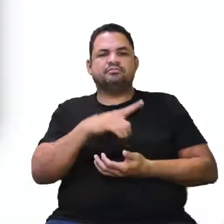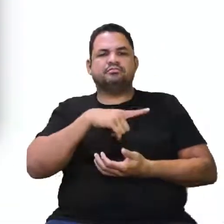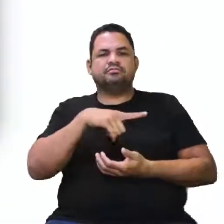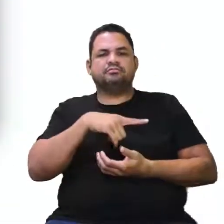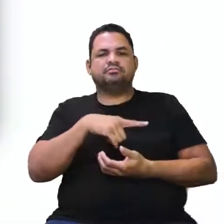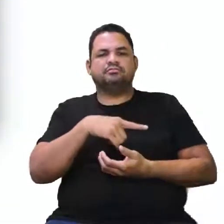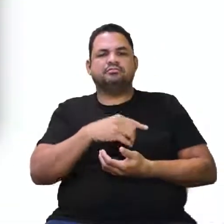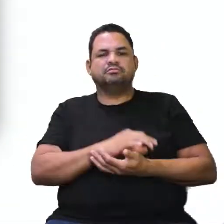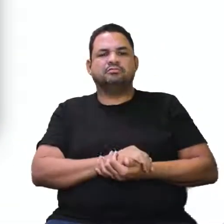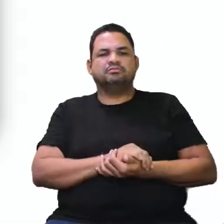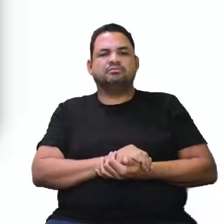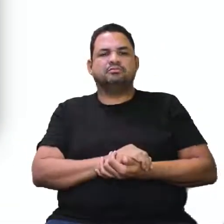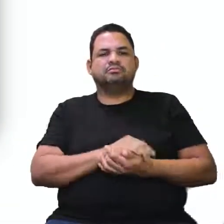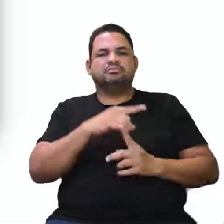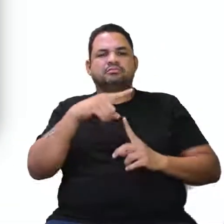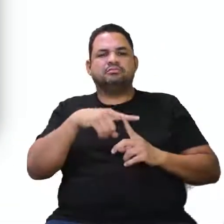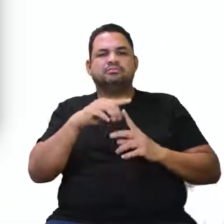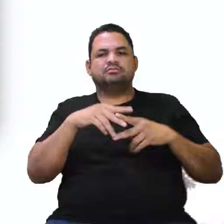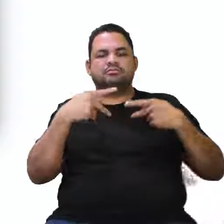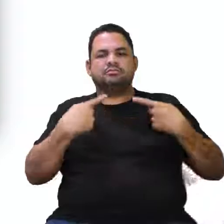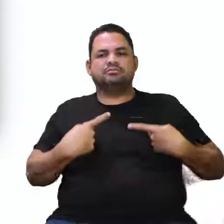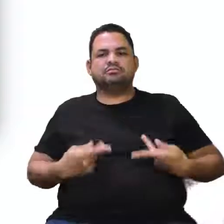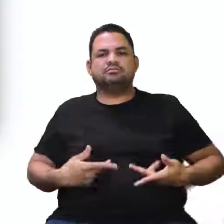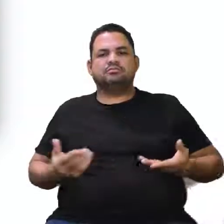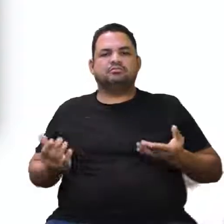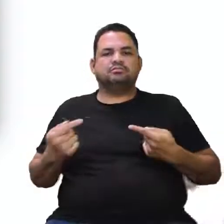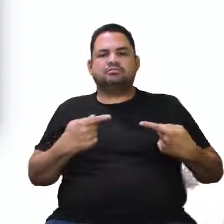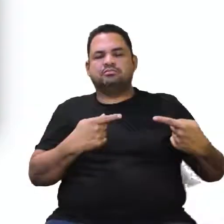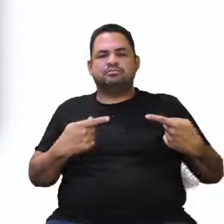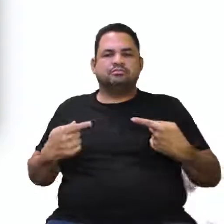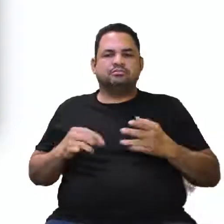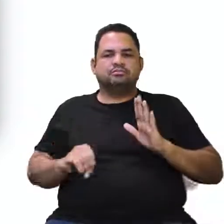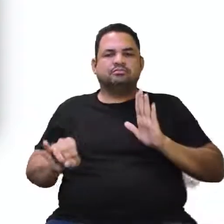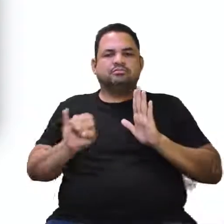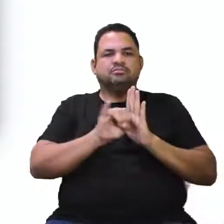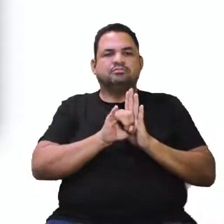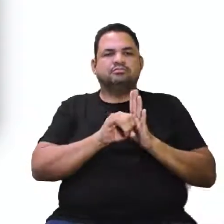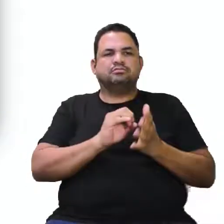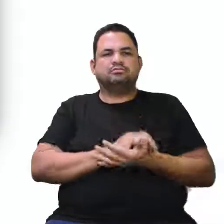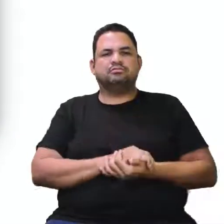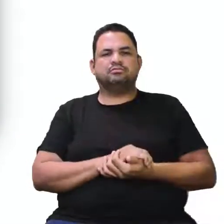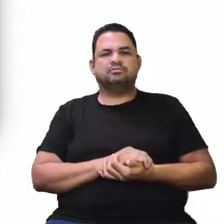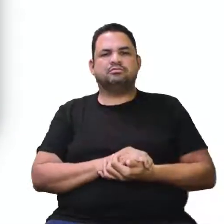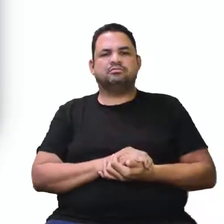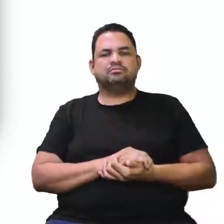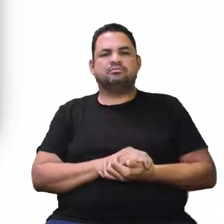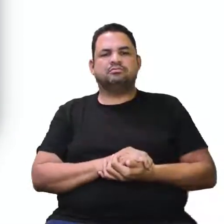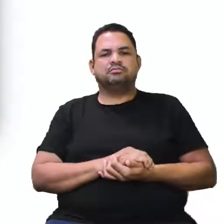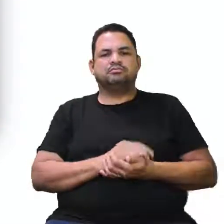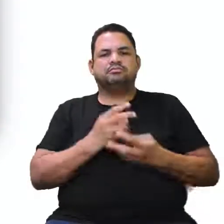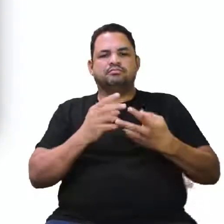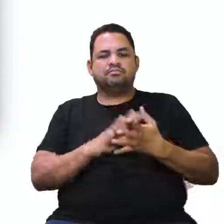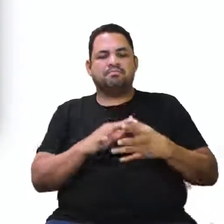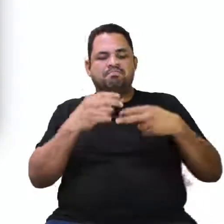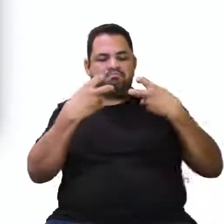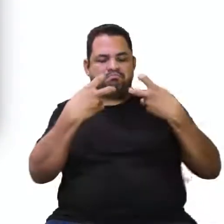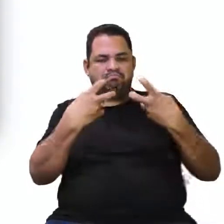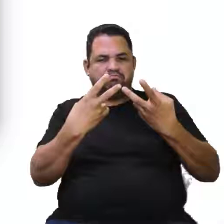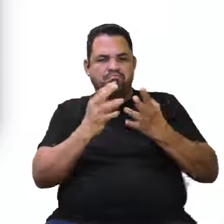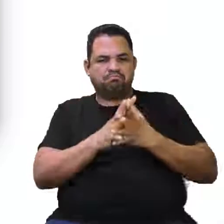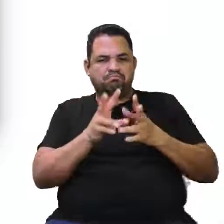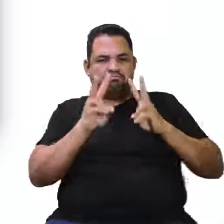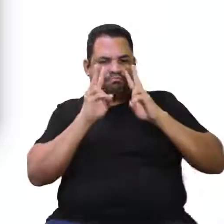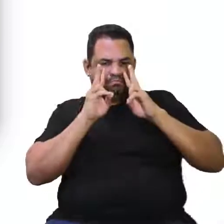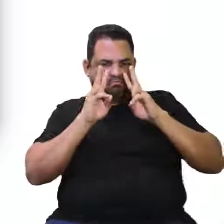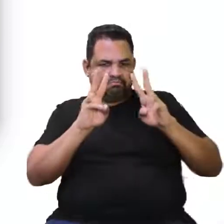Temos também aqui agora os tipos de corpos e as relações com essa identidade corporal. Percebam na imagem que